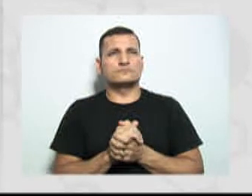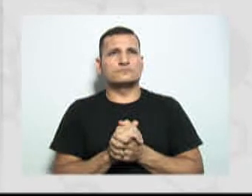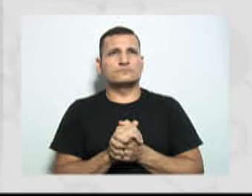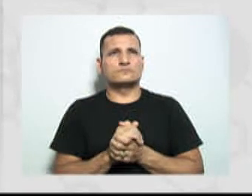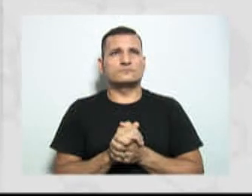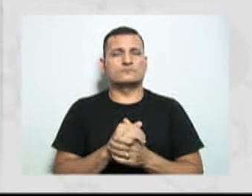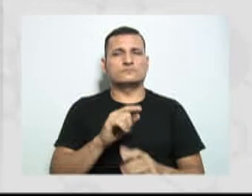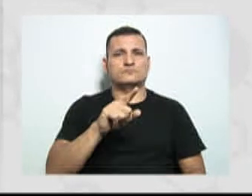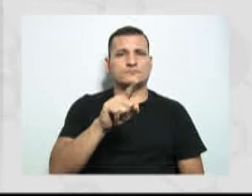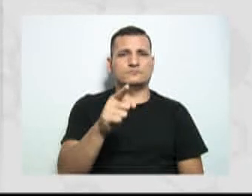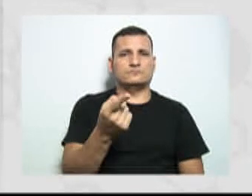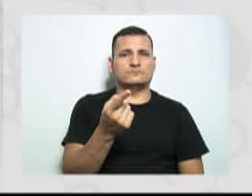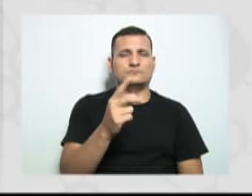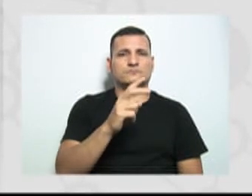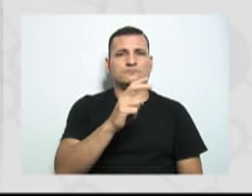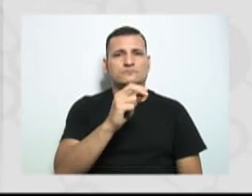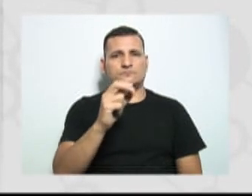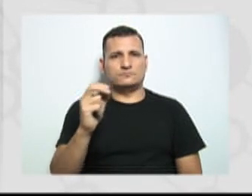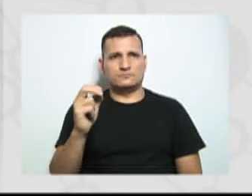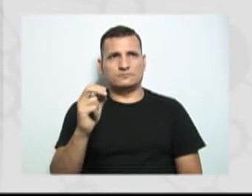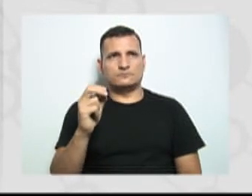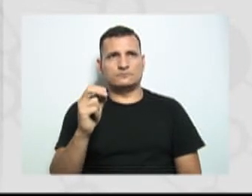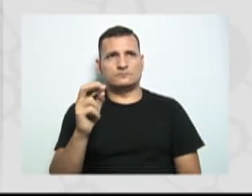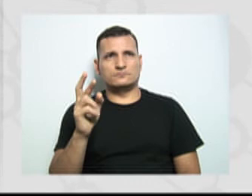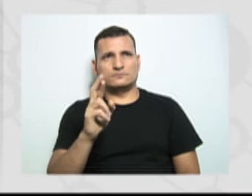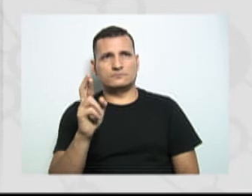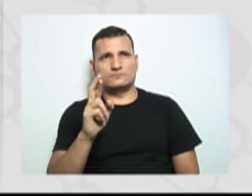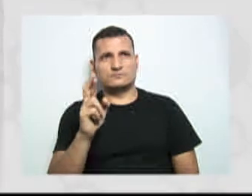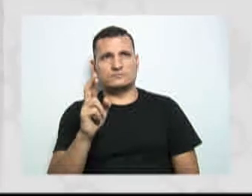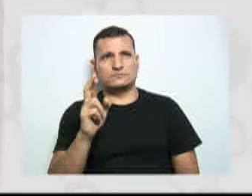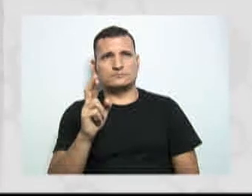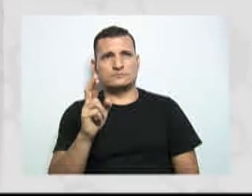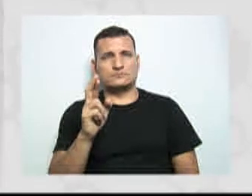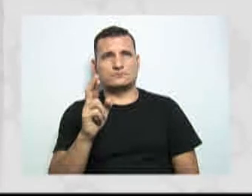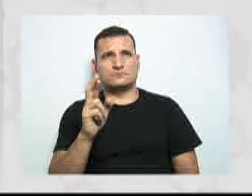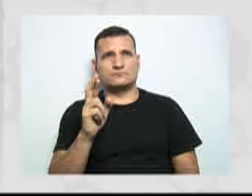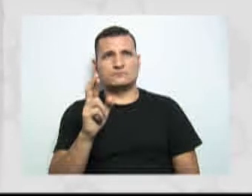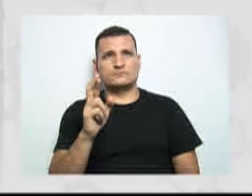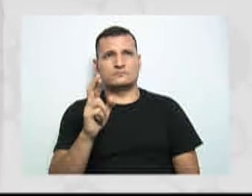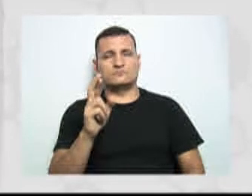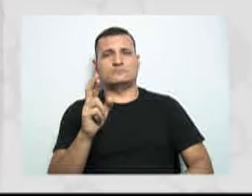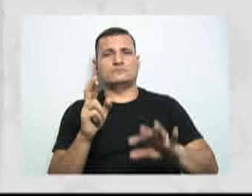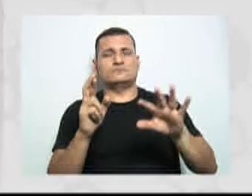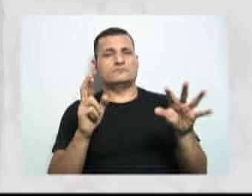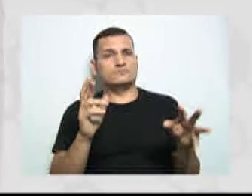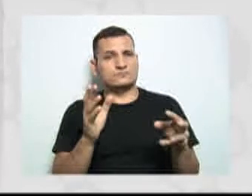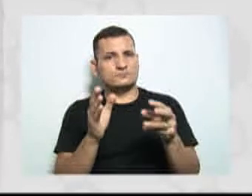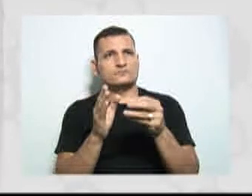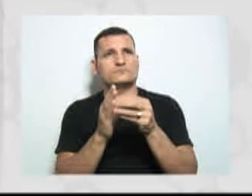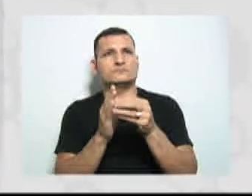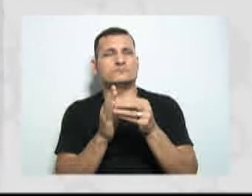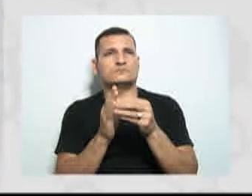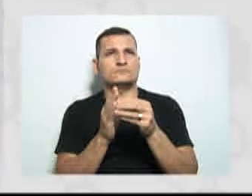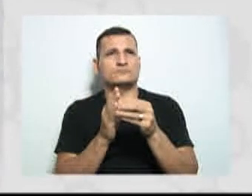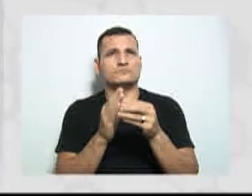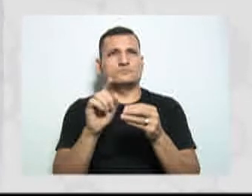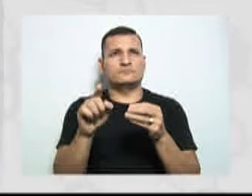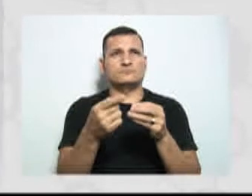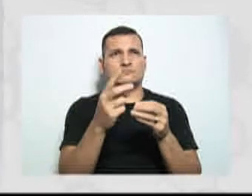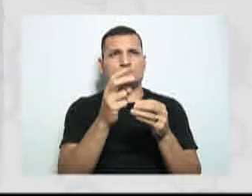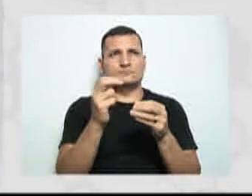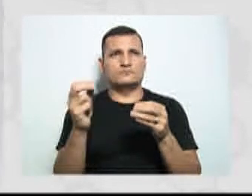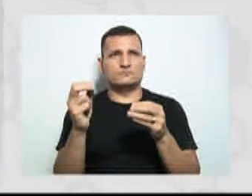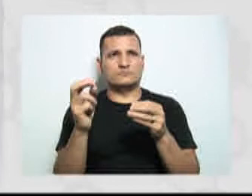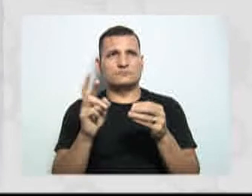R$ 1.500, que justamente é o que nós vamos agregar aqui. R$